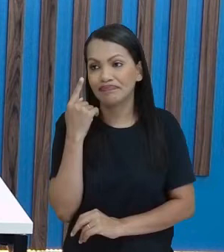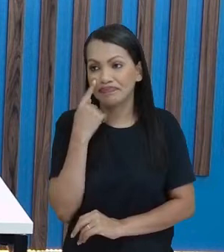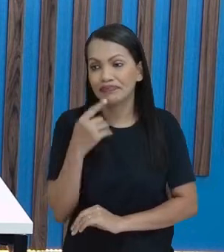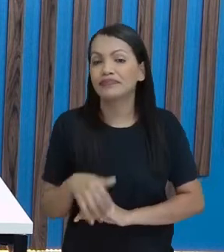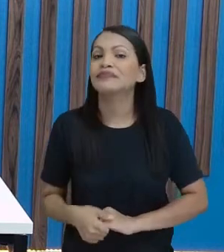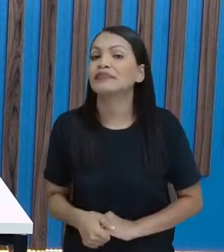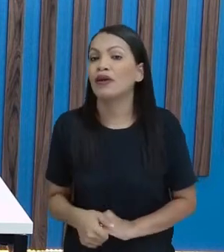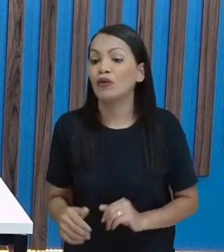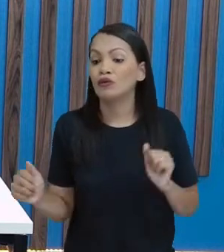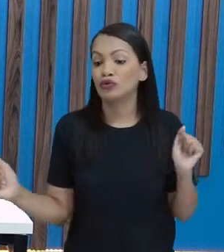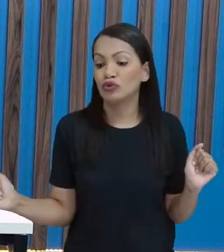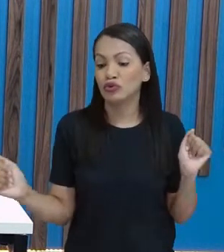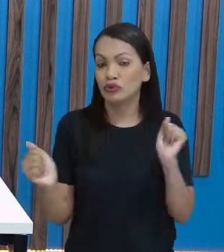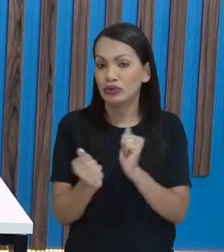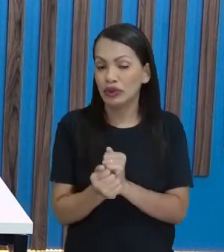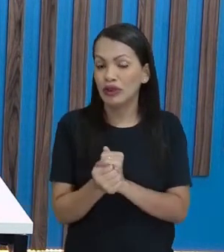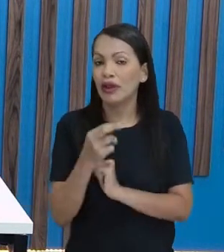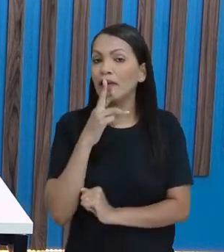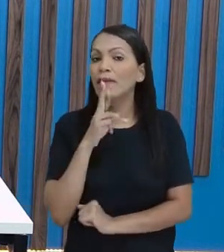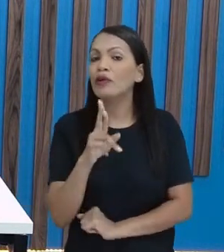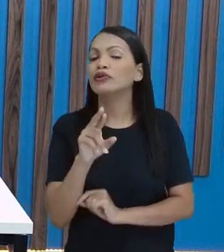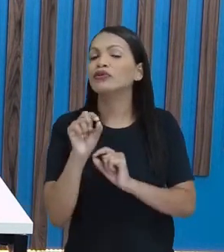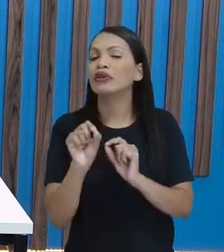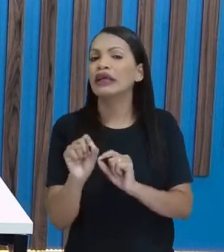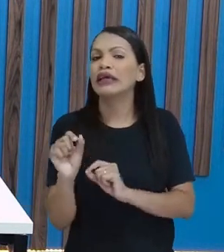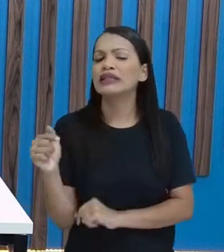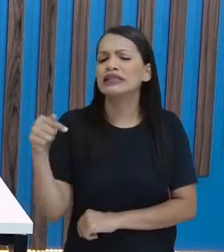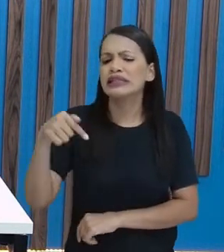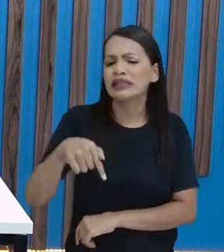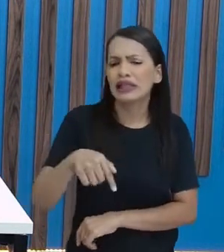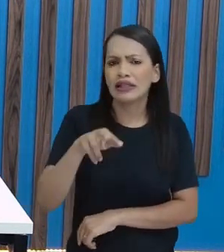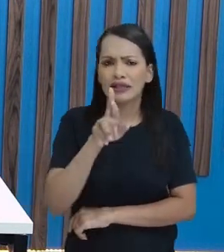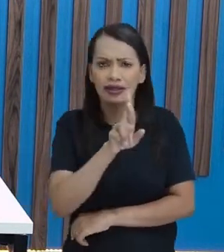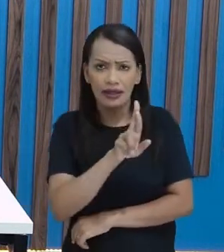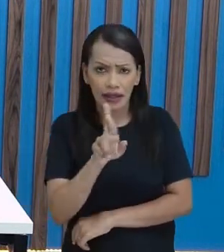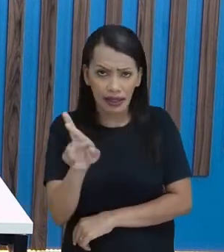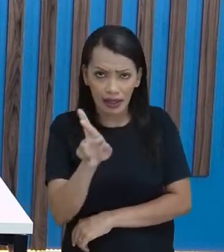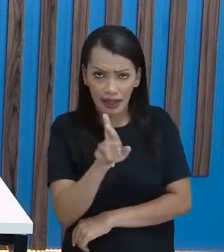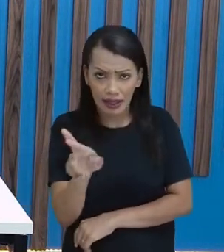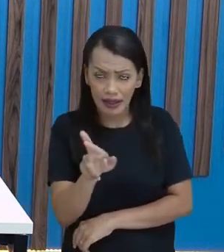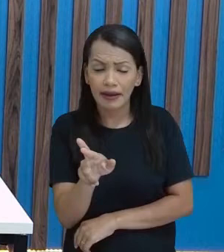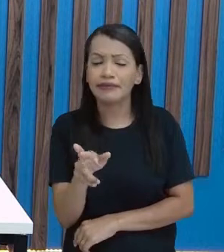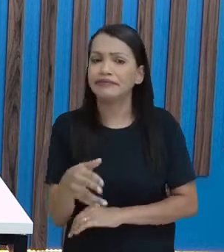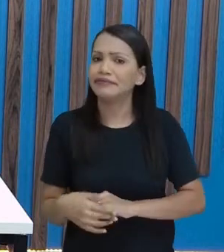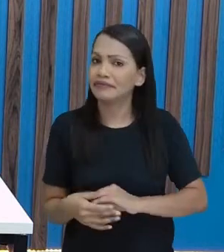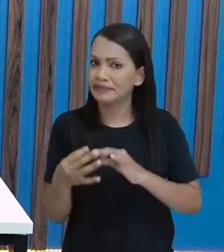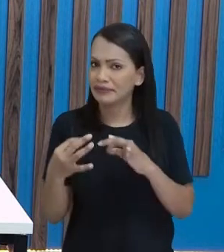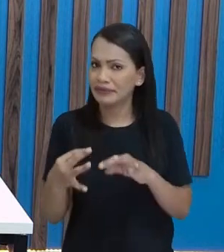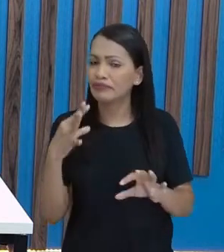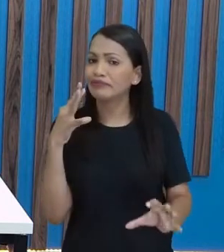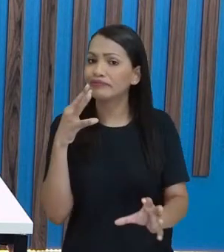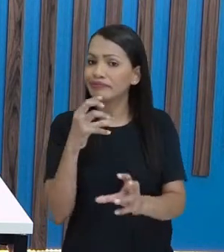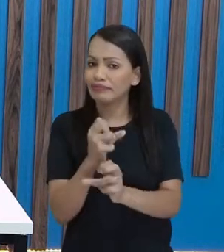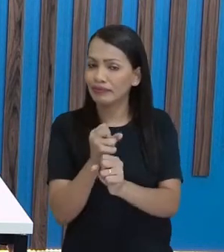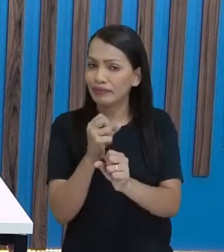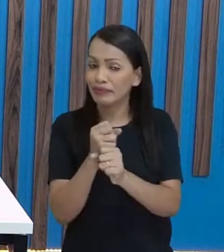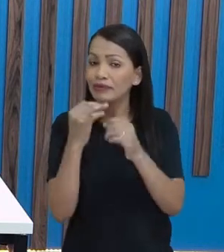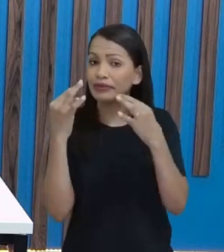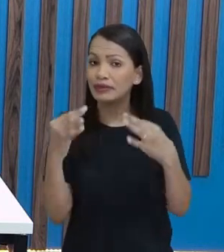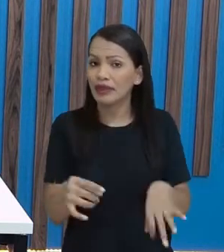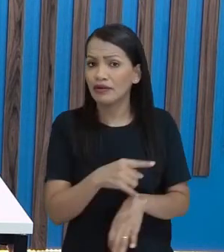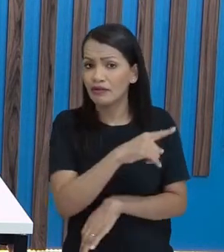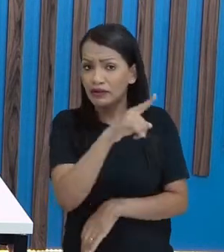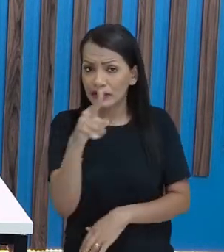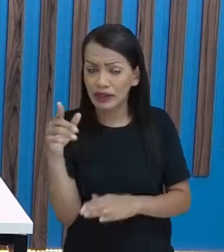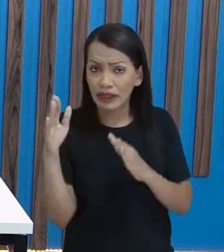7 reais, tá? Eu até pensei, porque eu disse, eita, será que eu misturei? Mas não, fiz a continha certinha. E você aí de casa